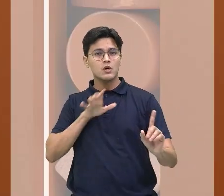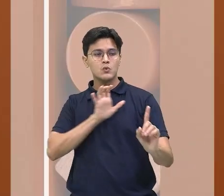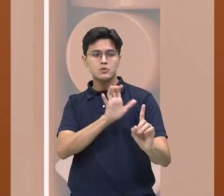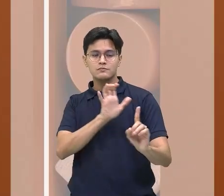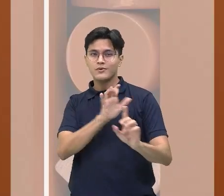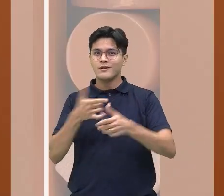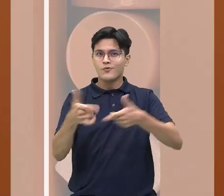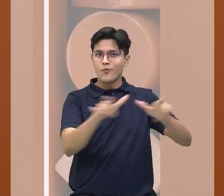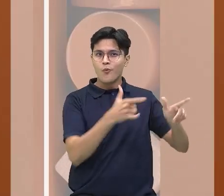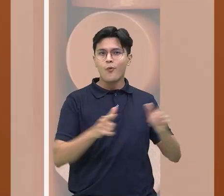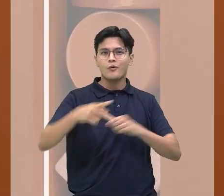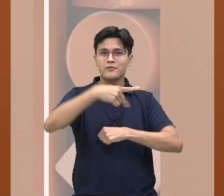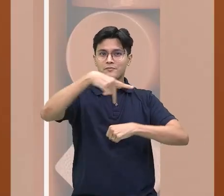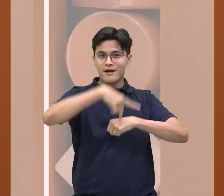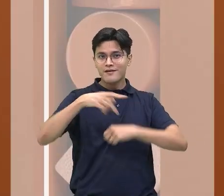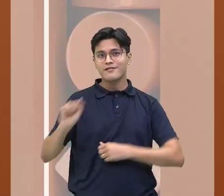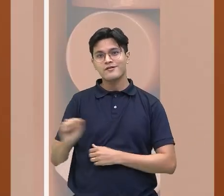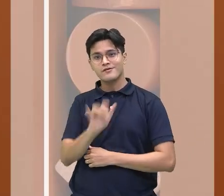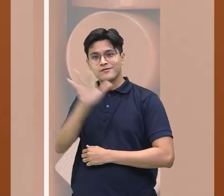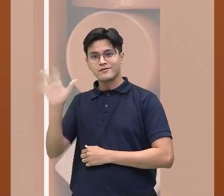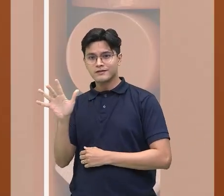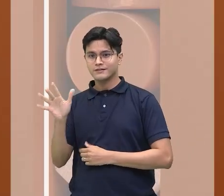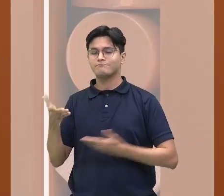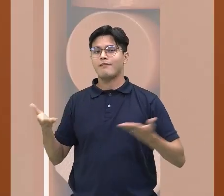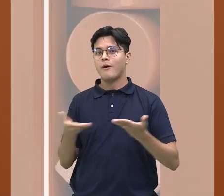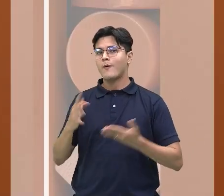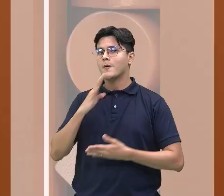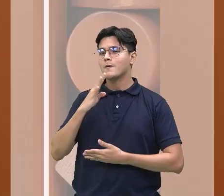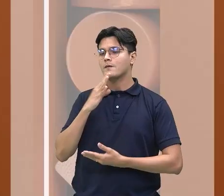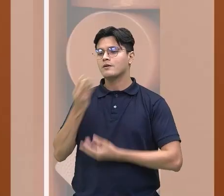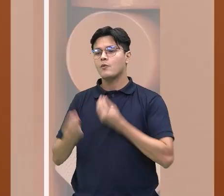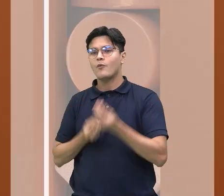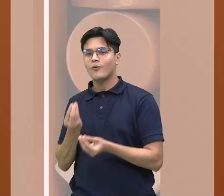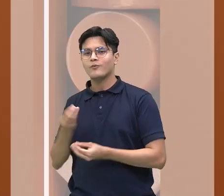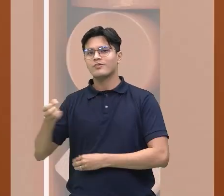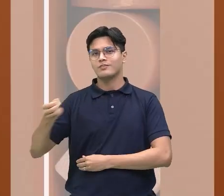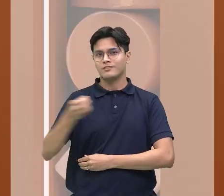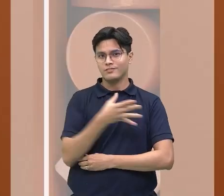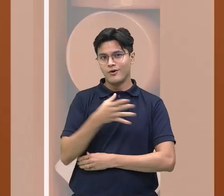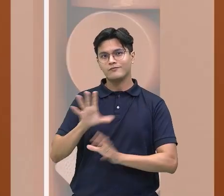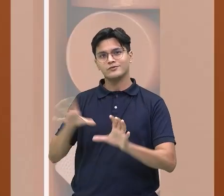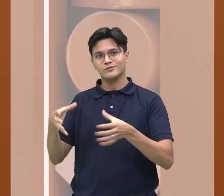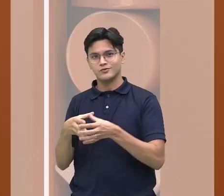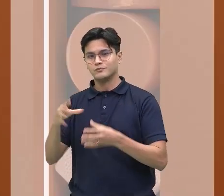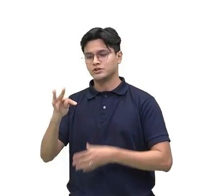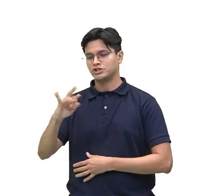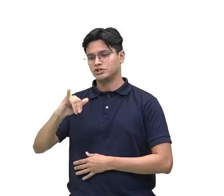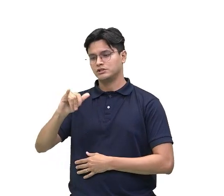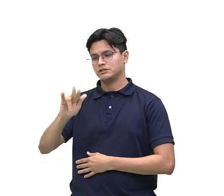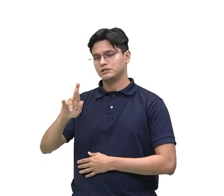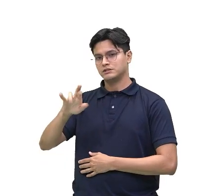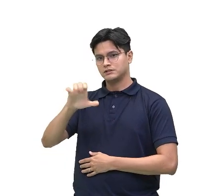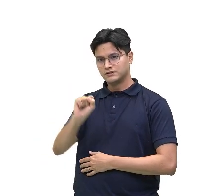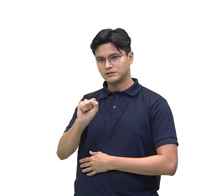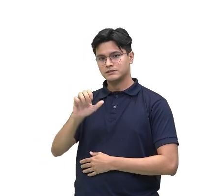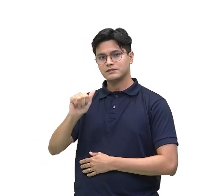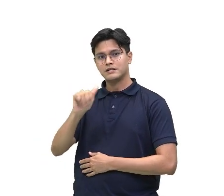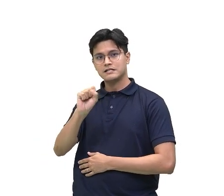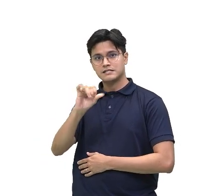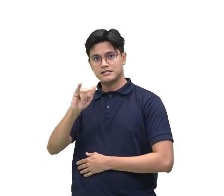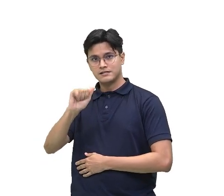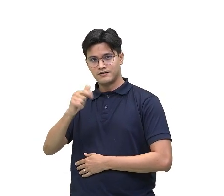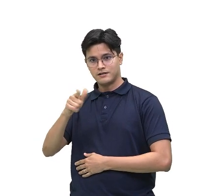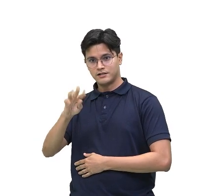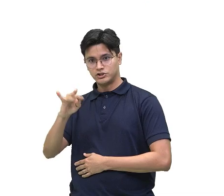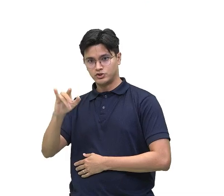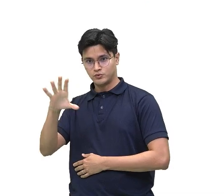países asiáticos que acabaram sendo conhecidos como os novos tigres asiáticos. Então, olha só, esses novos tigres